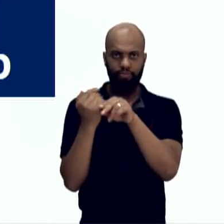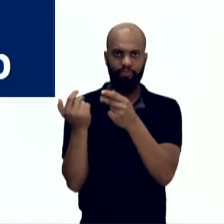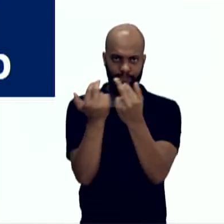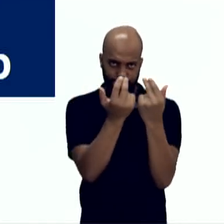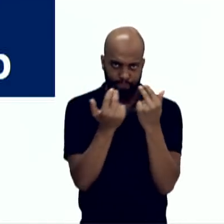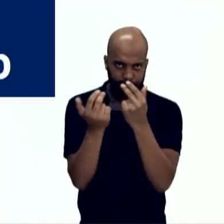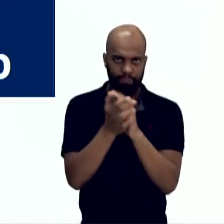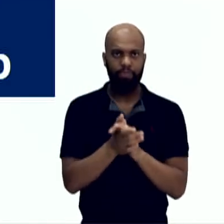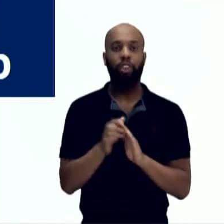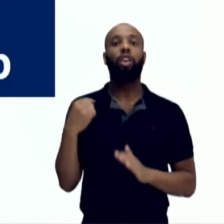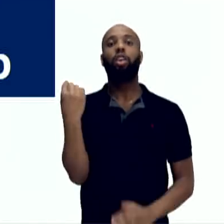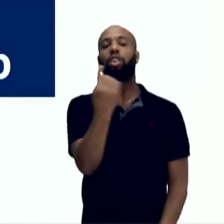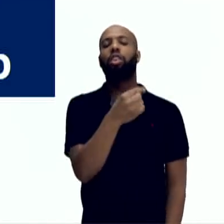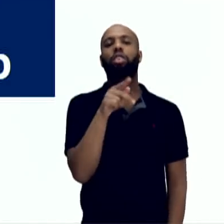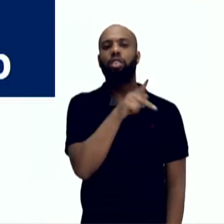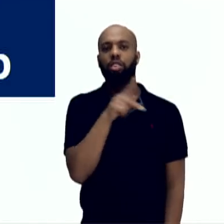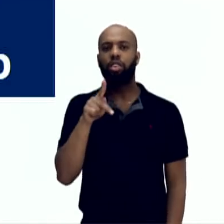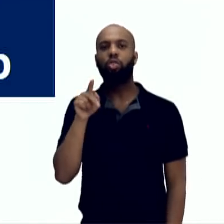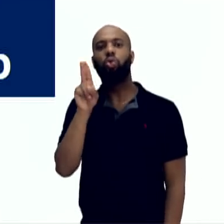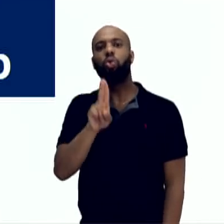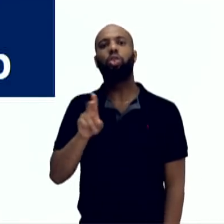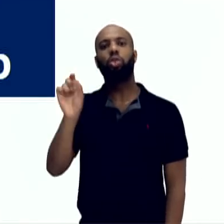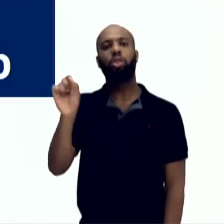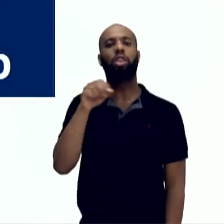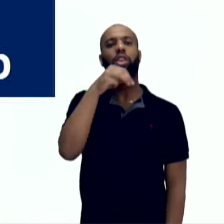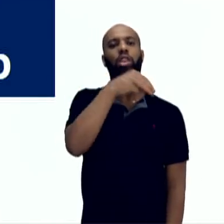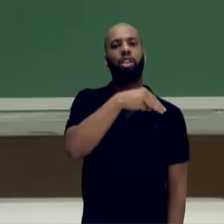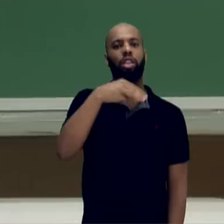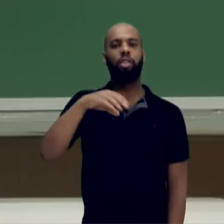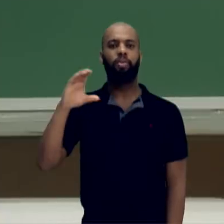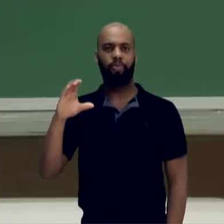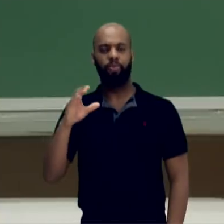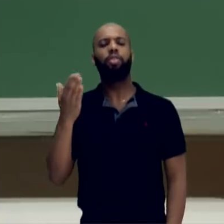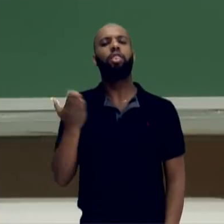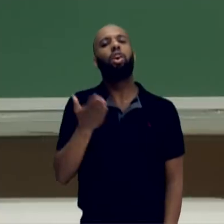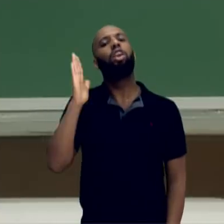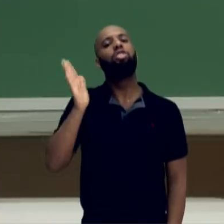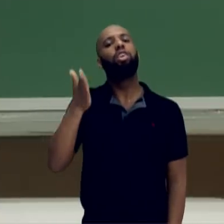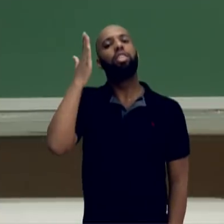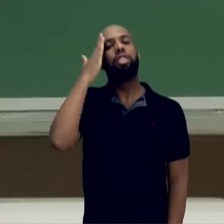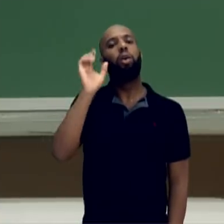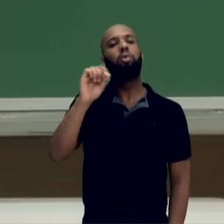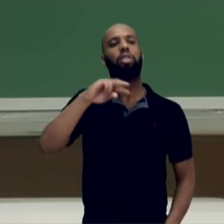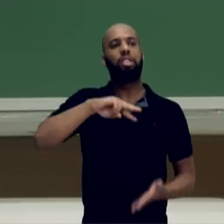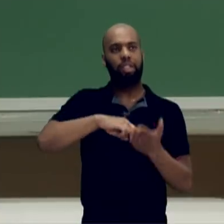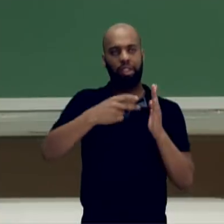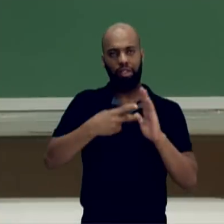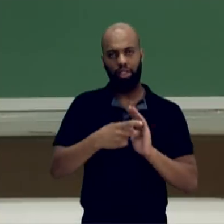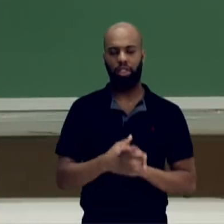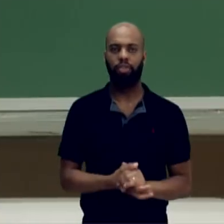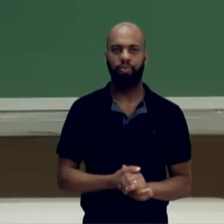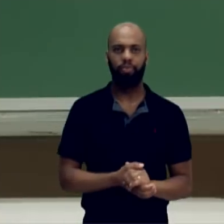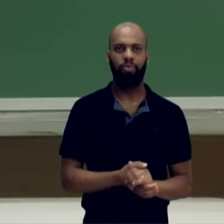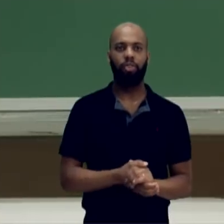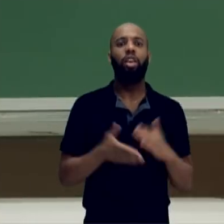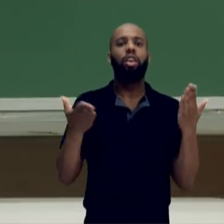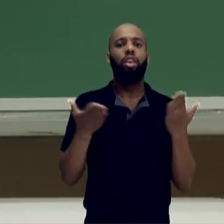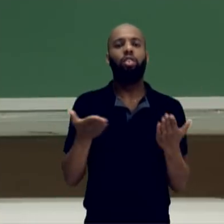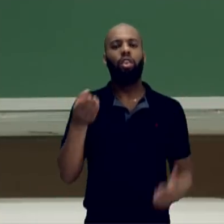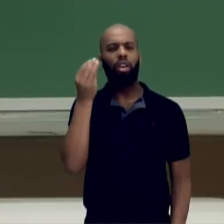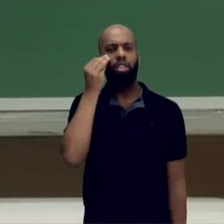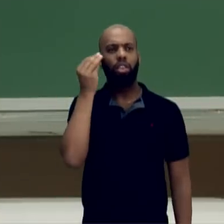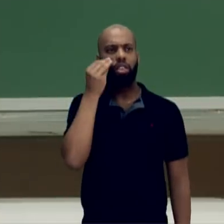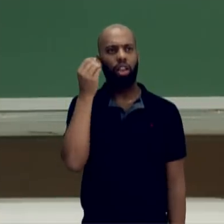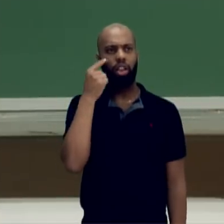de matemática, sempre trabalhamos com a sigla MMC. Agora você já sabe de onde vem. Agora, vamos tentar traduzir